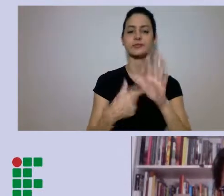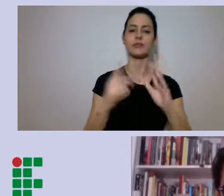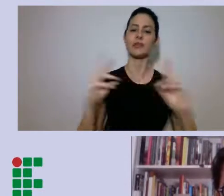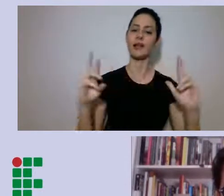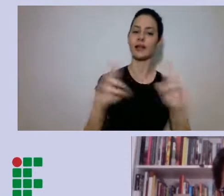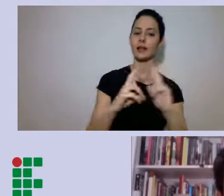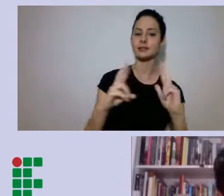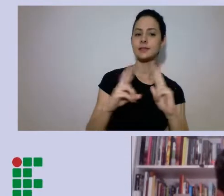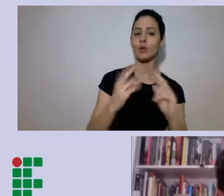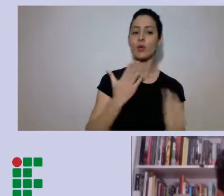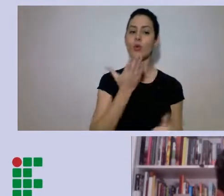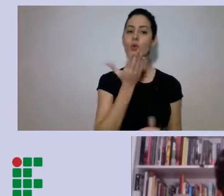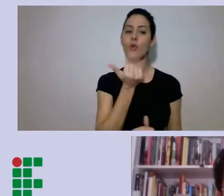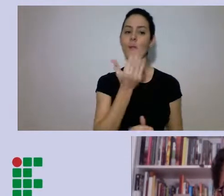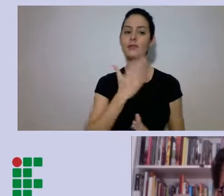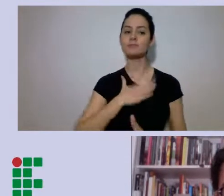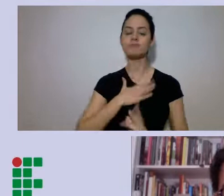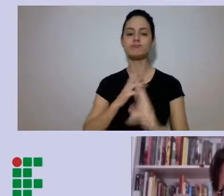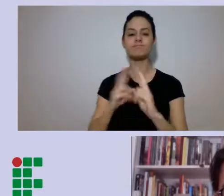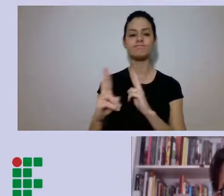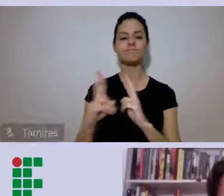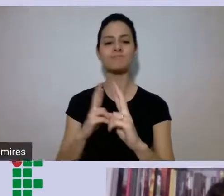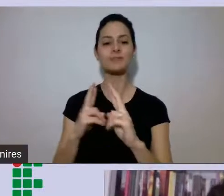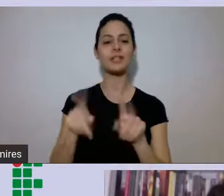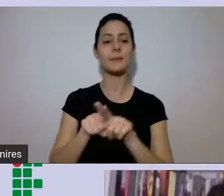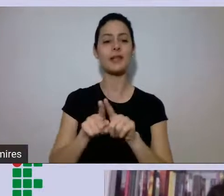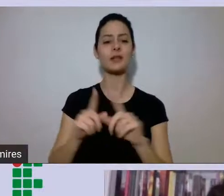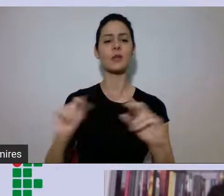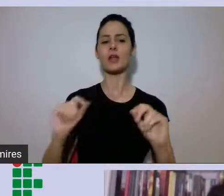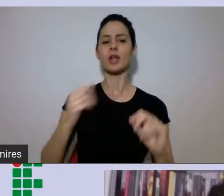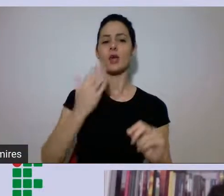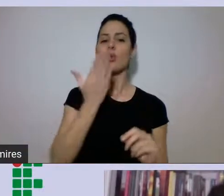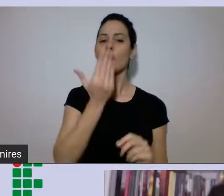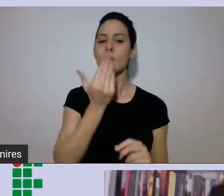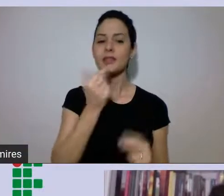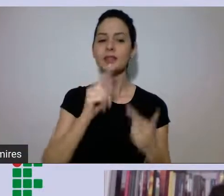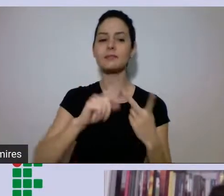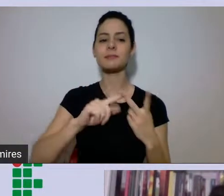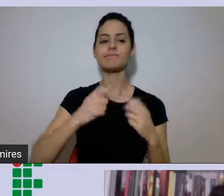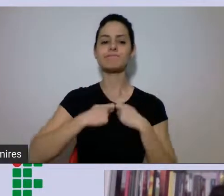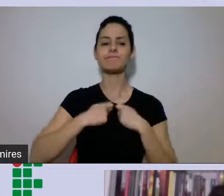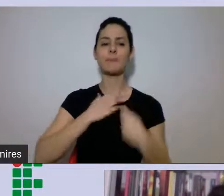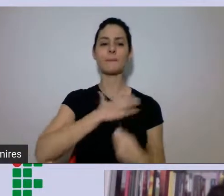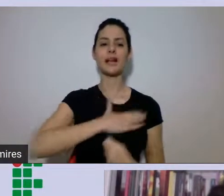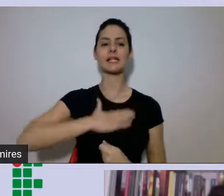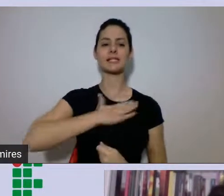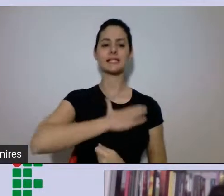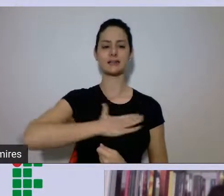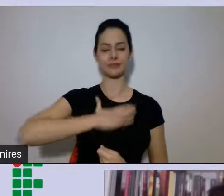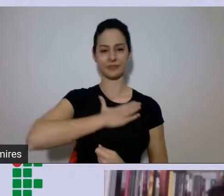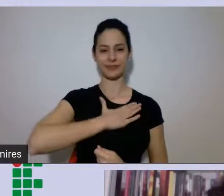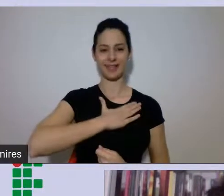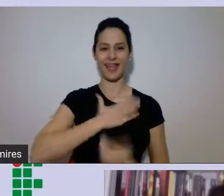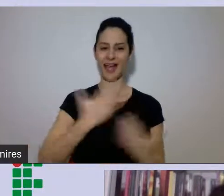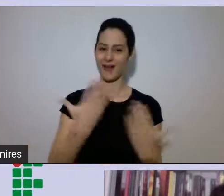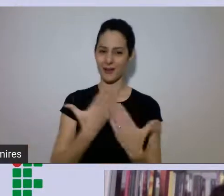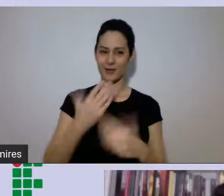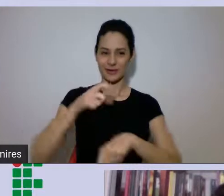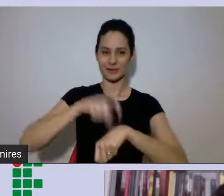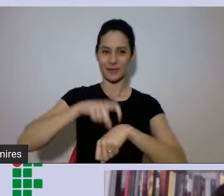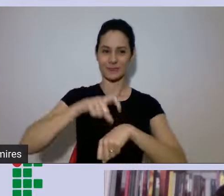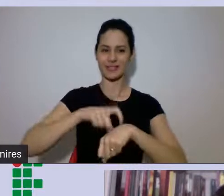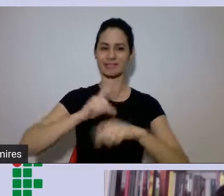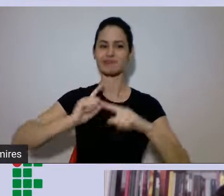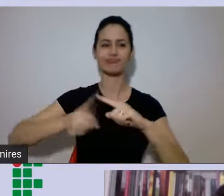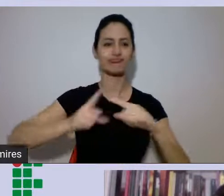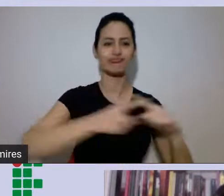com a comida e prazer, e como que neste momento em que estamos privados de